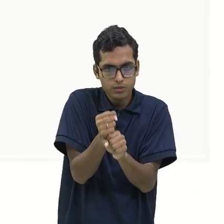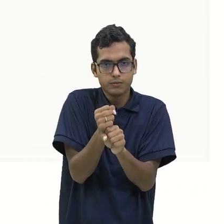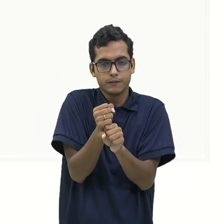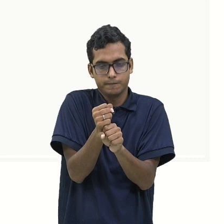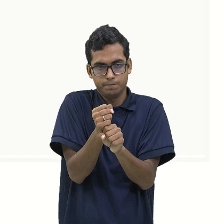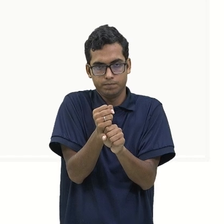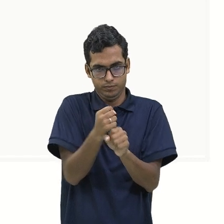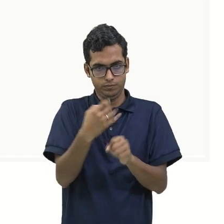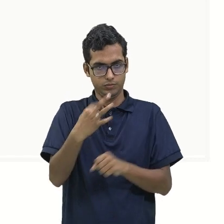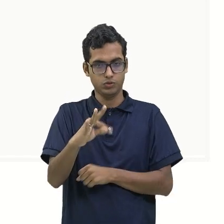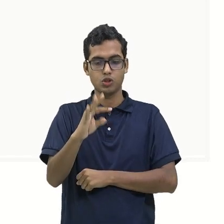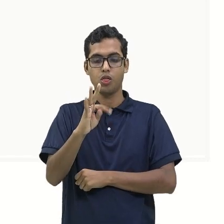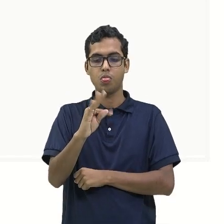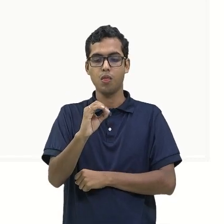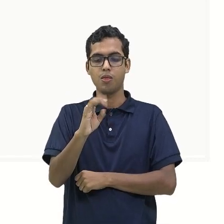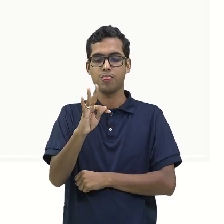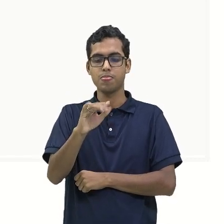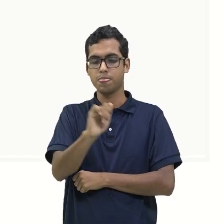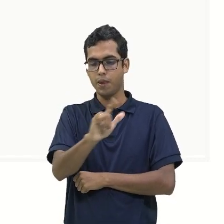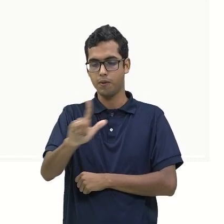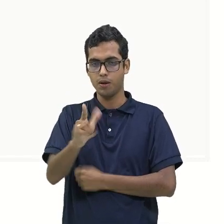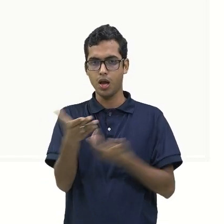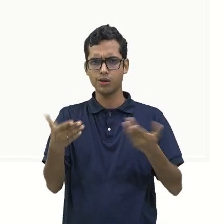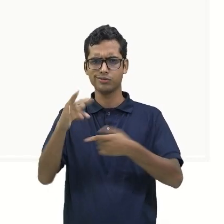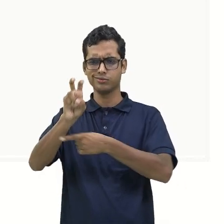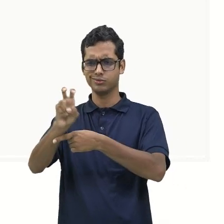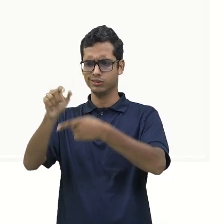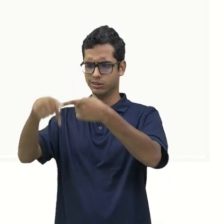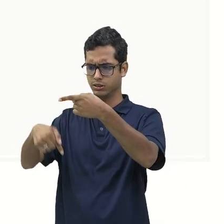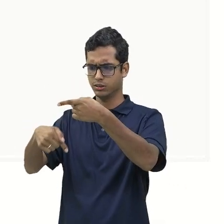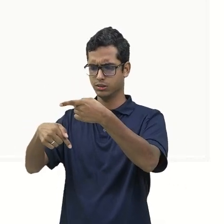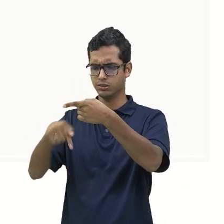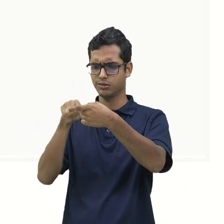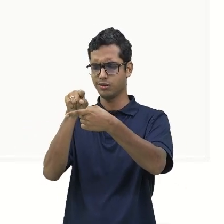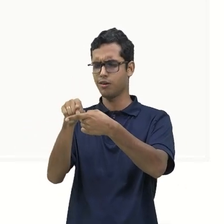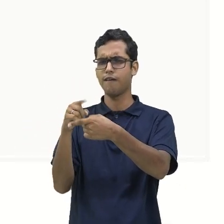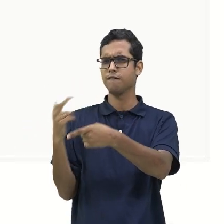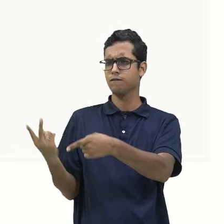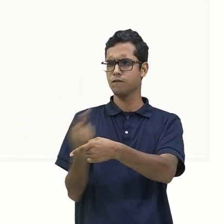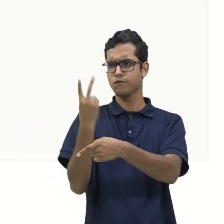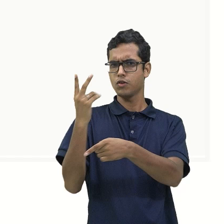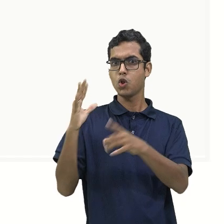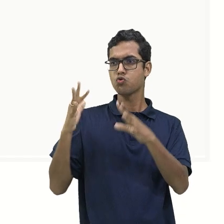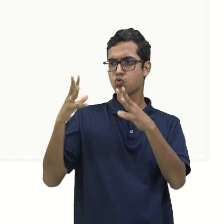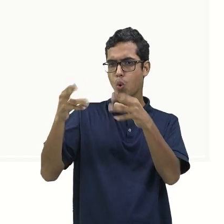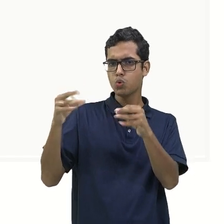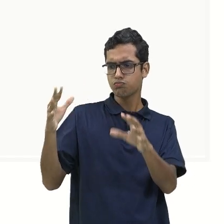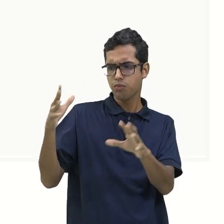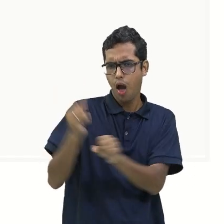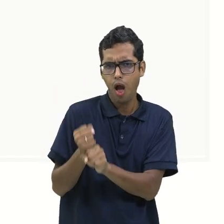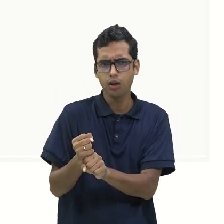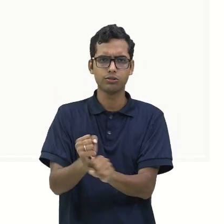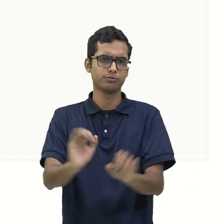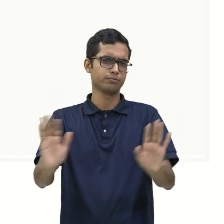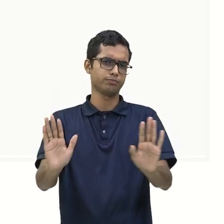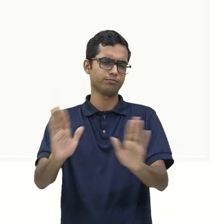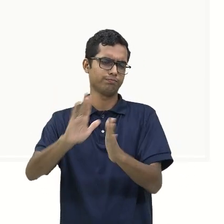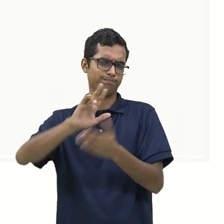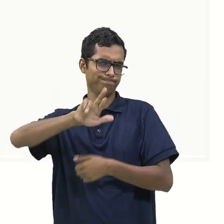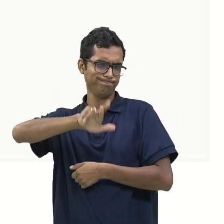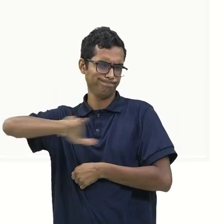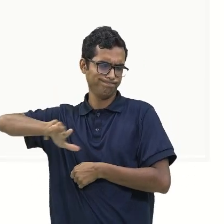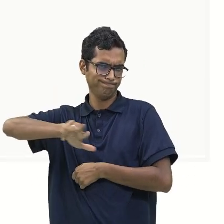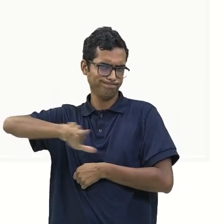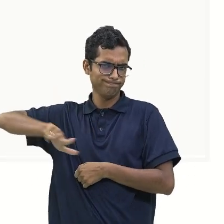Mas 5 sobre 7 ainda não é o valor total da fração, tá? Para chegar no valor